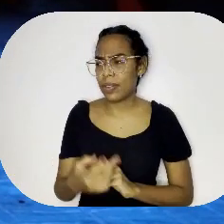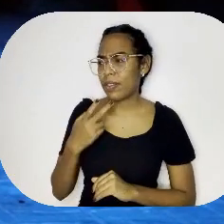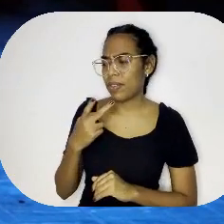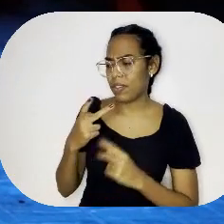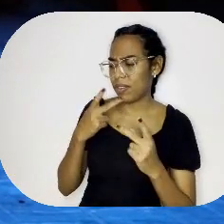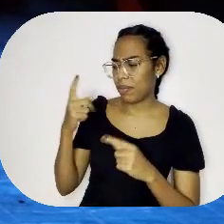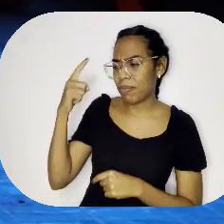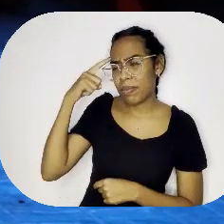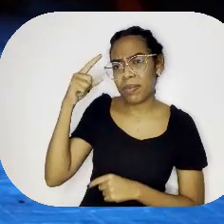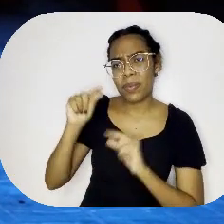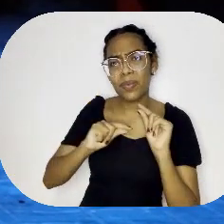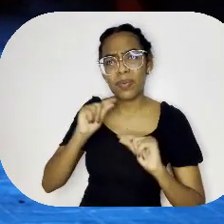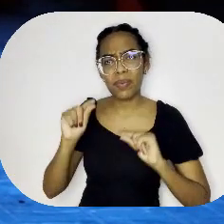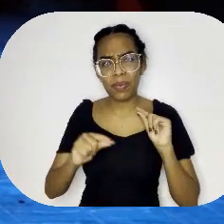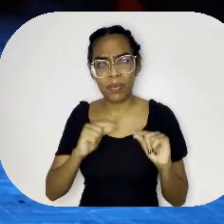encher. E cê tá pensando o quê?